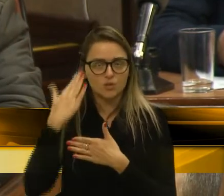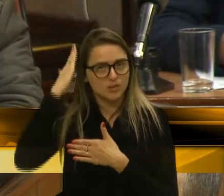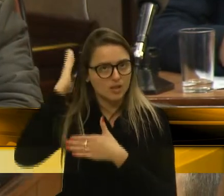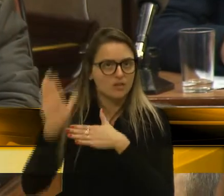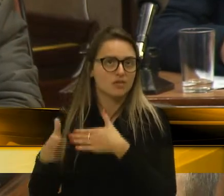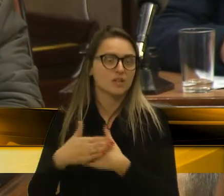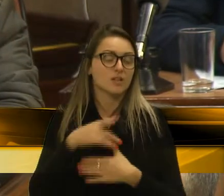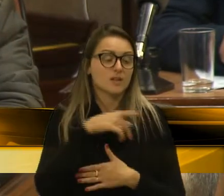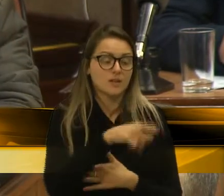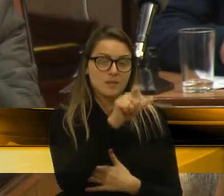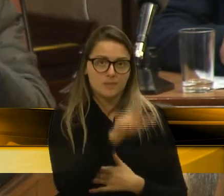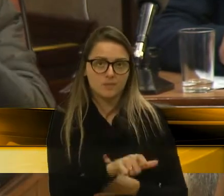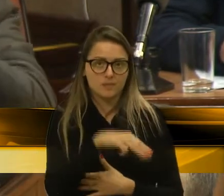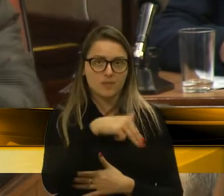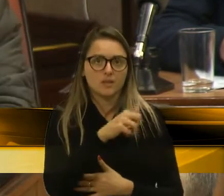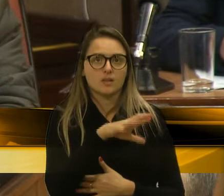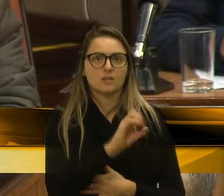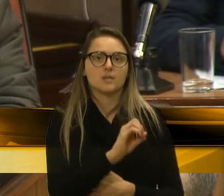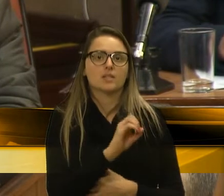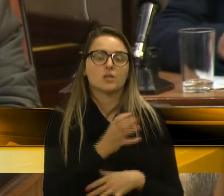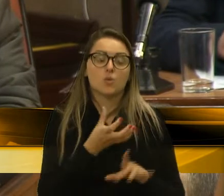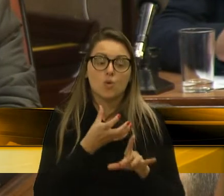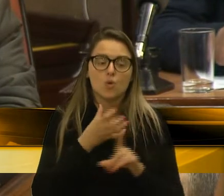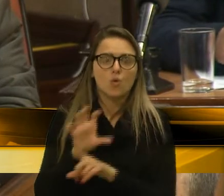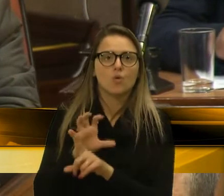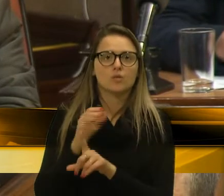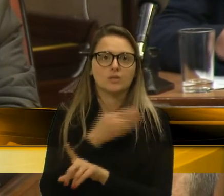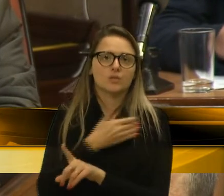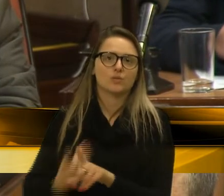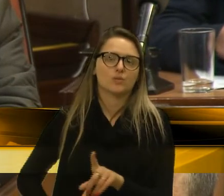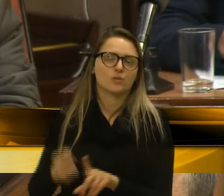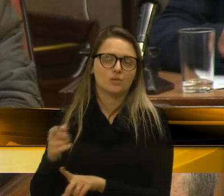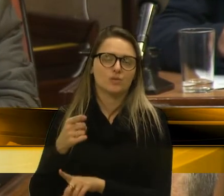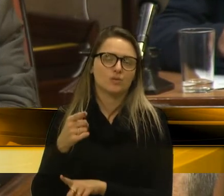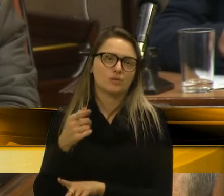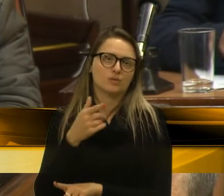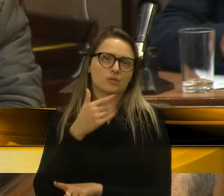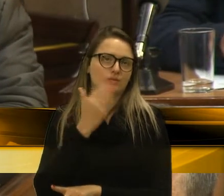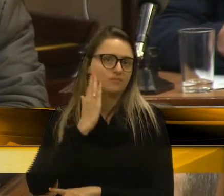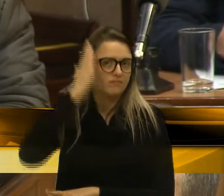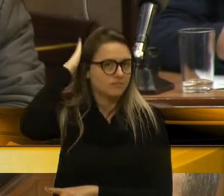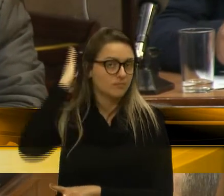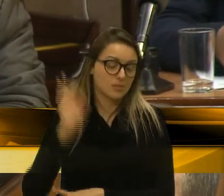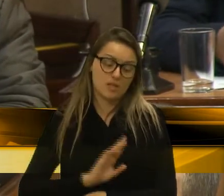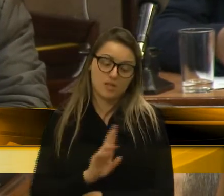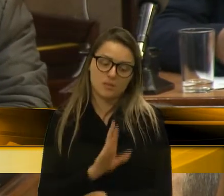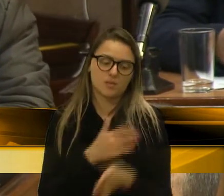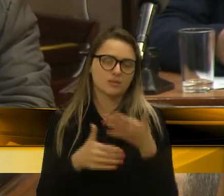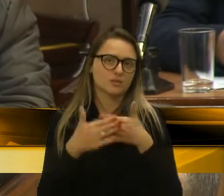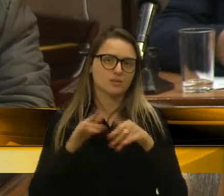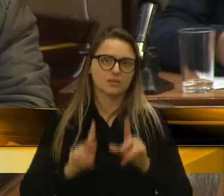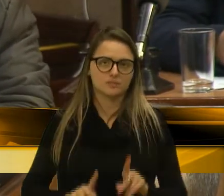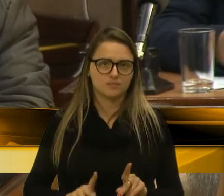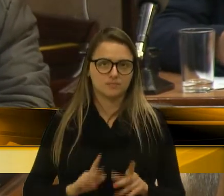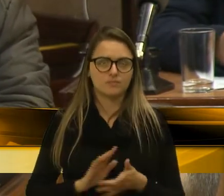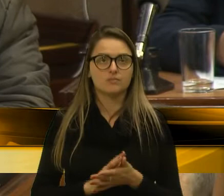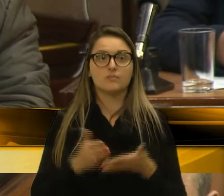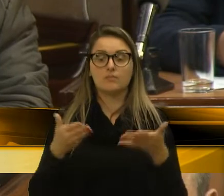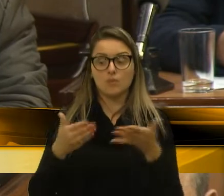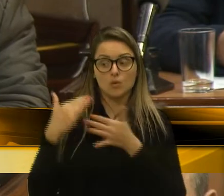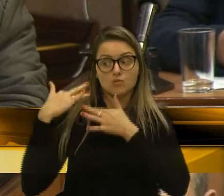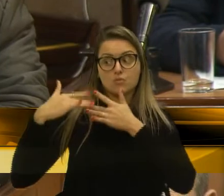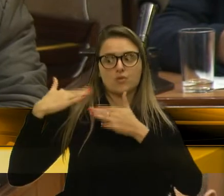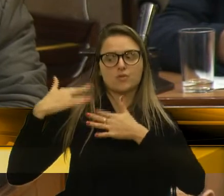de resistência contra a opressão do governo Daniel Guerra e que representa a todos. E aqui o movimento comunitário